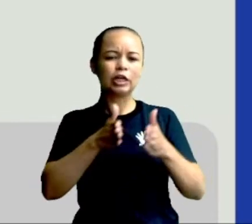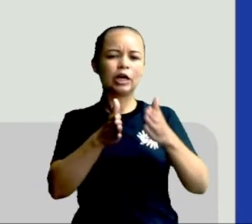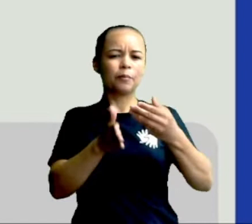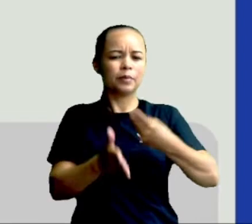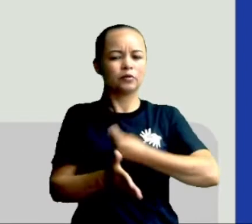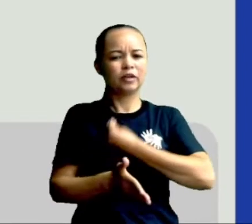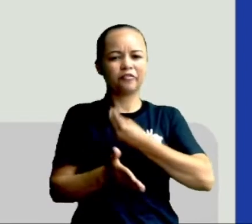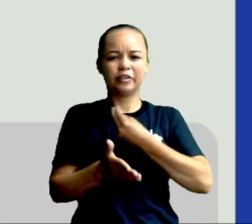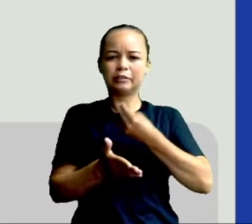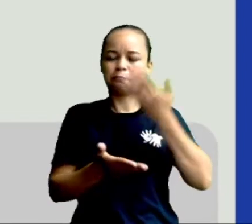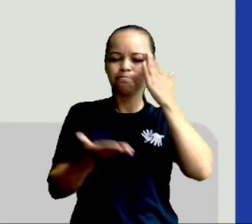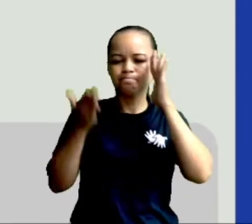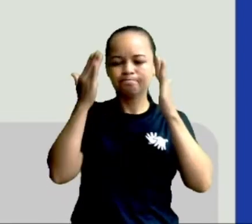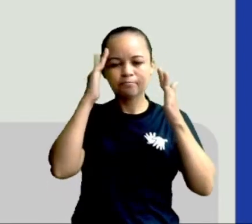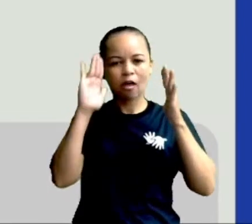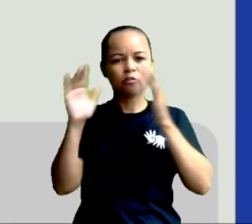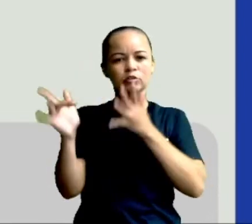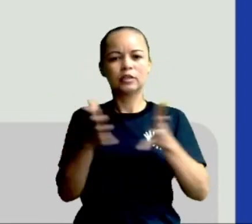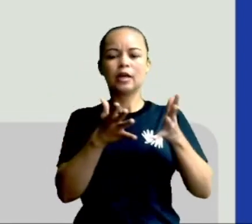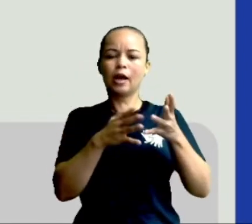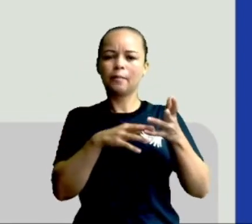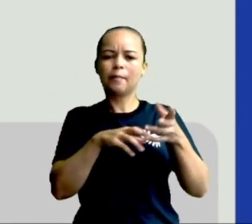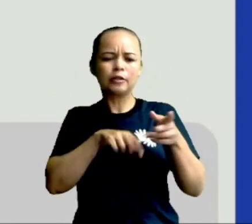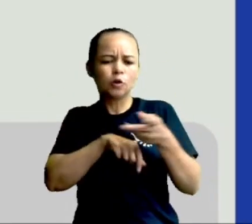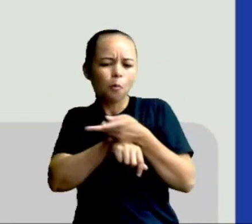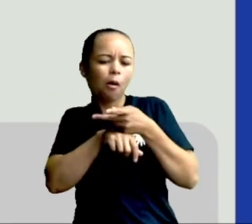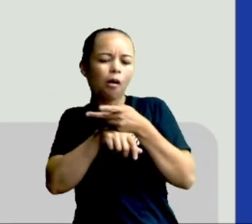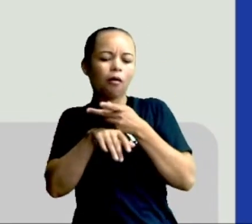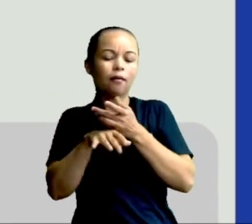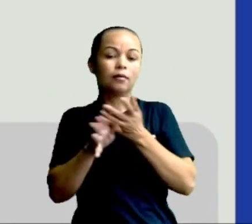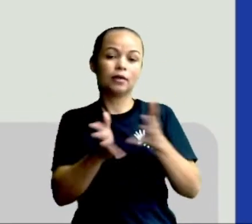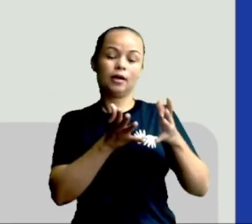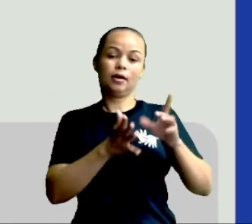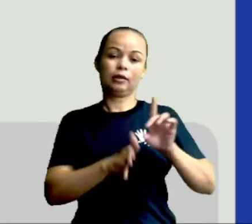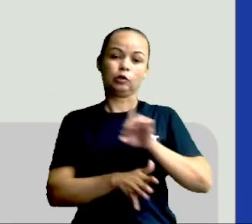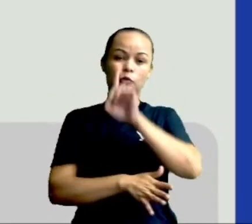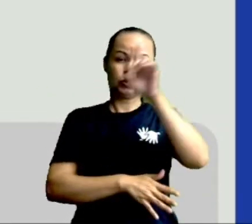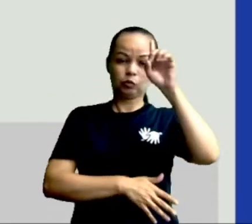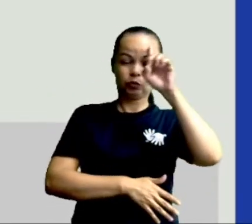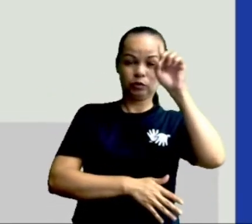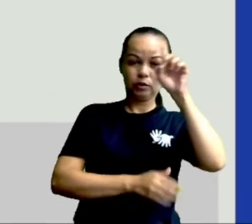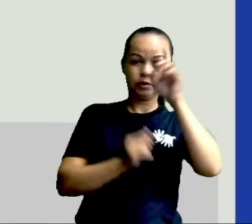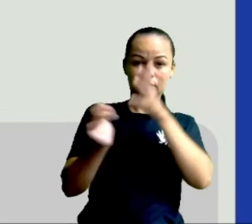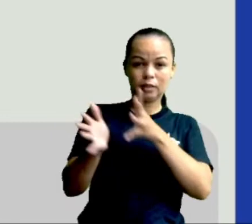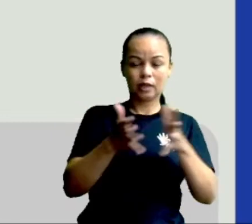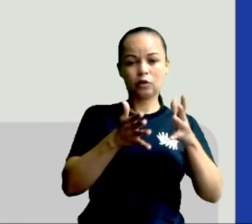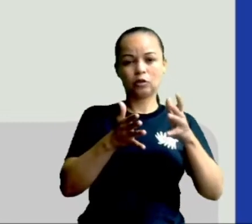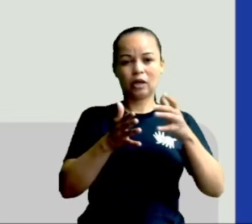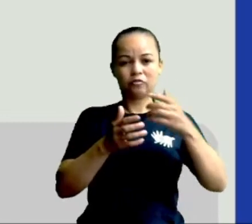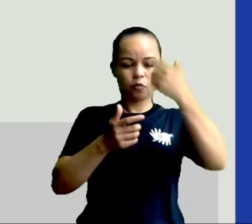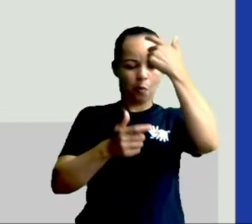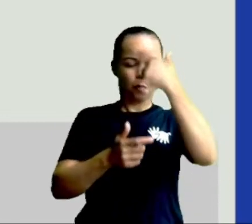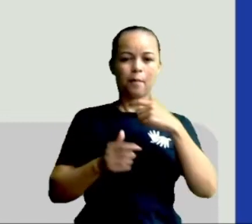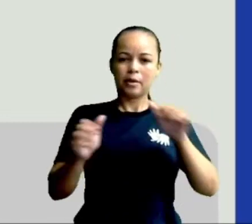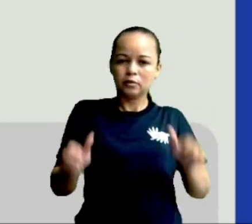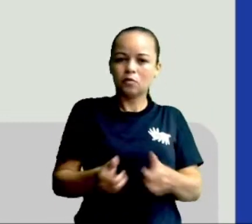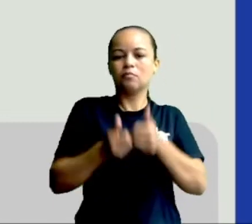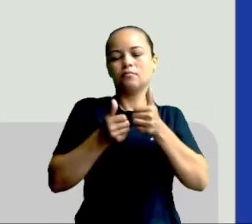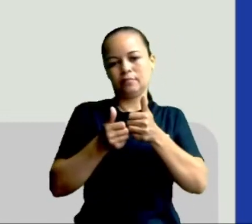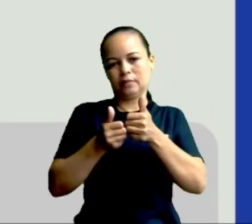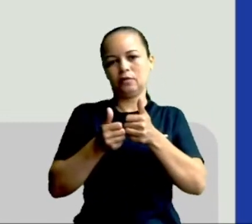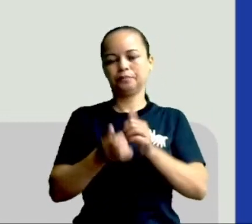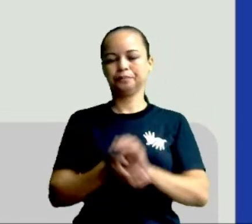não sei de cor, pelo menos busco. A cada dia, tornar-me alguém melhor. Percebam que